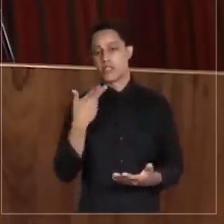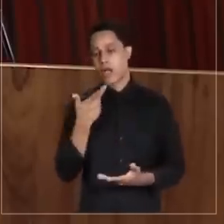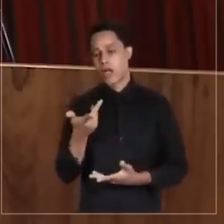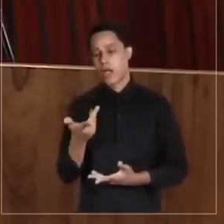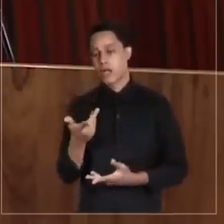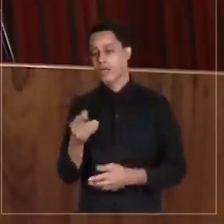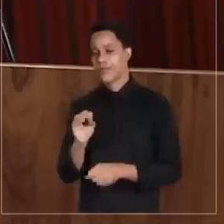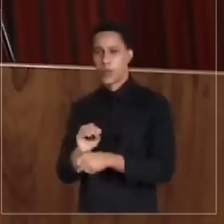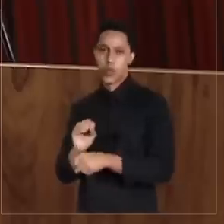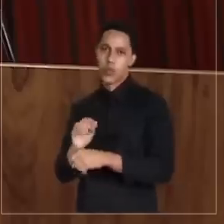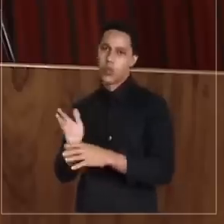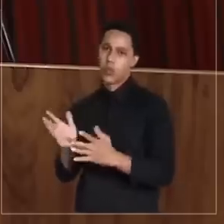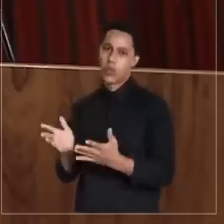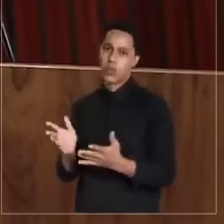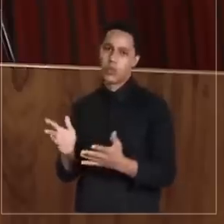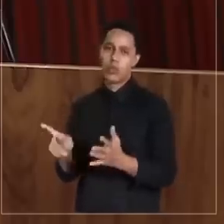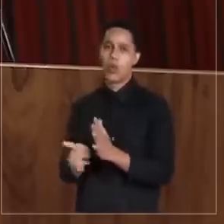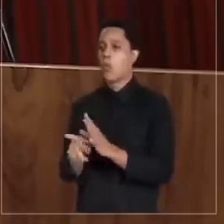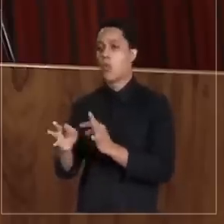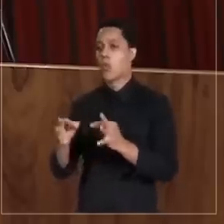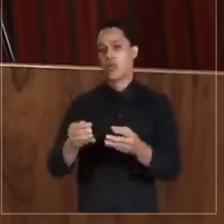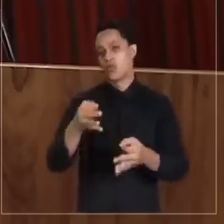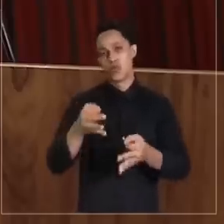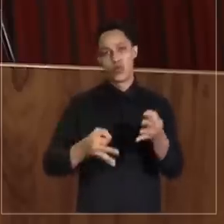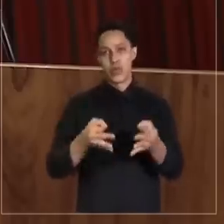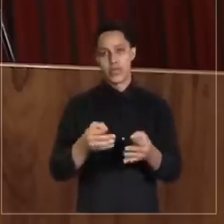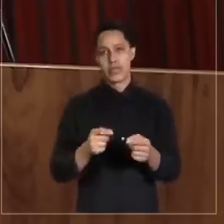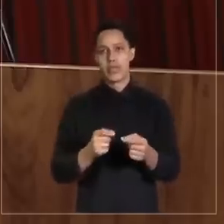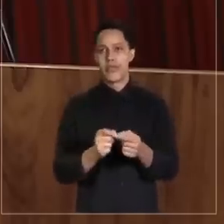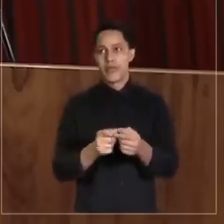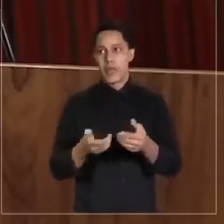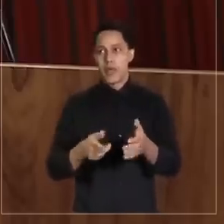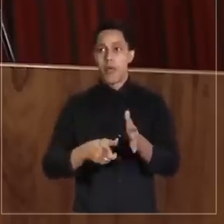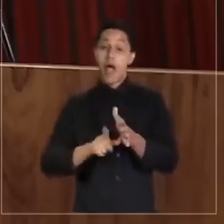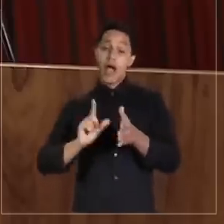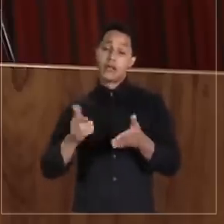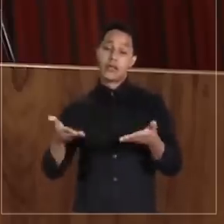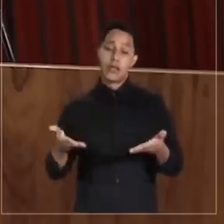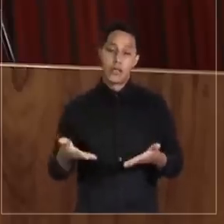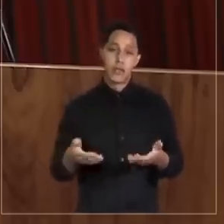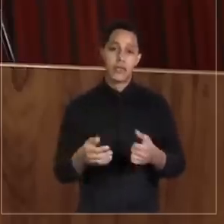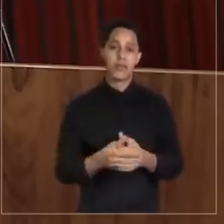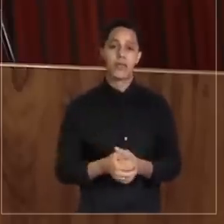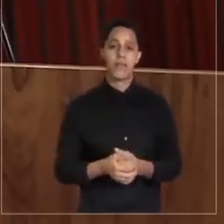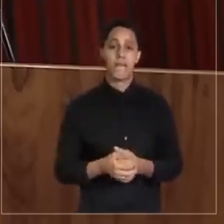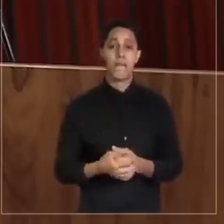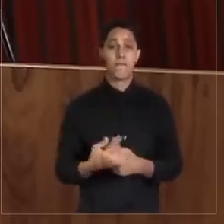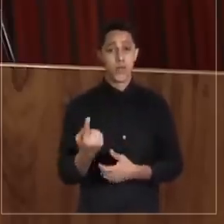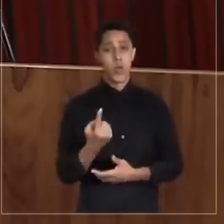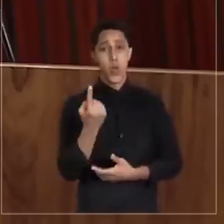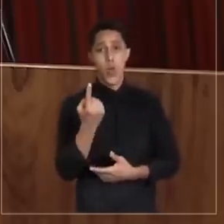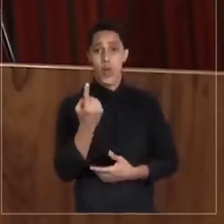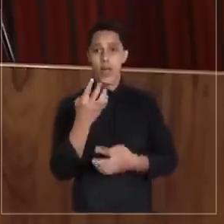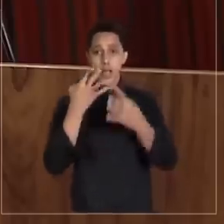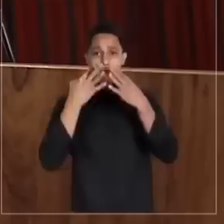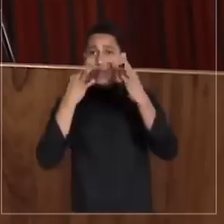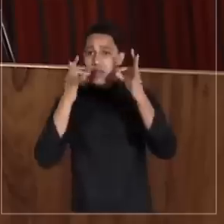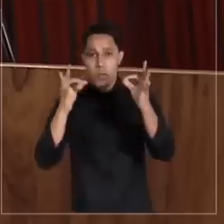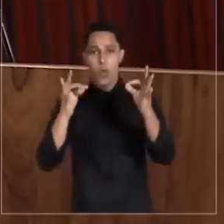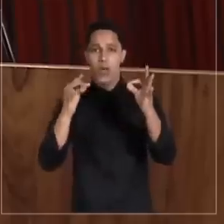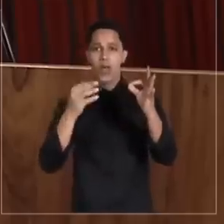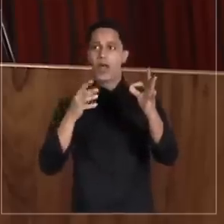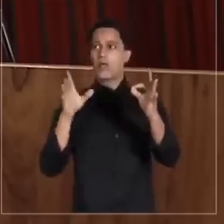cuidadas pelos juízes que me antecederam, que uma das testemunhas não teria sido